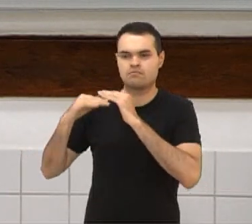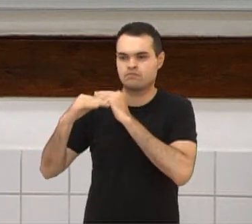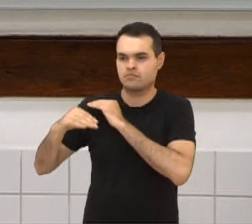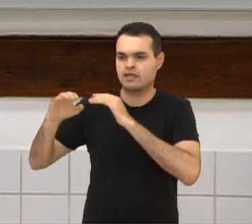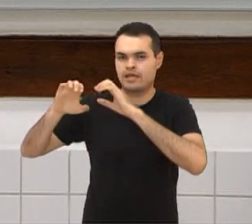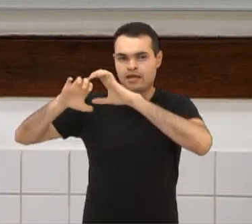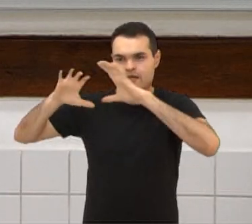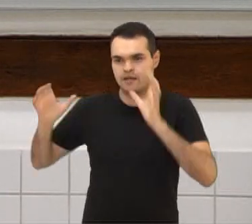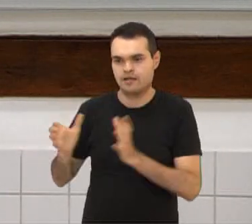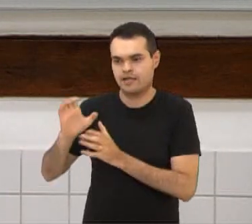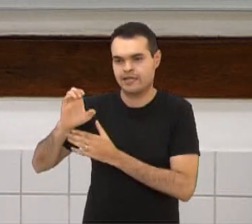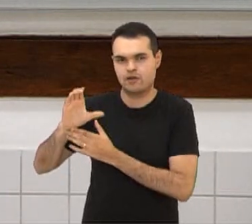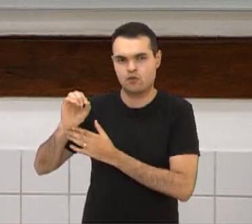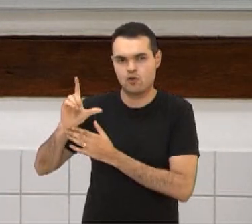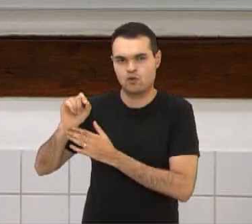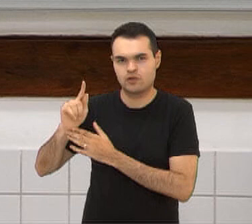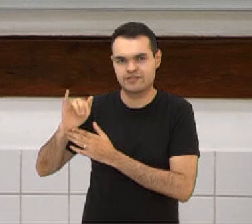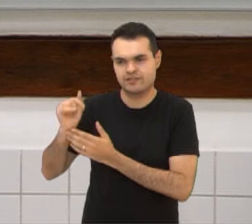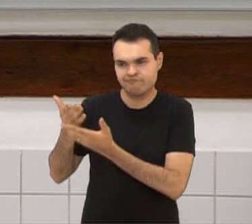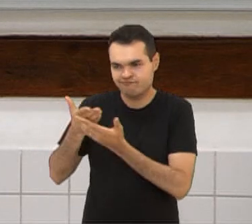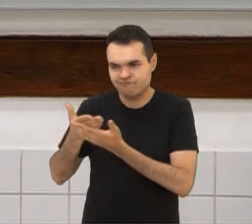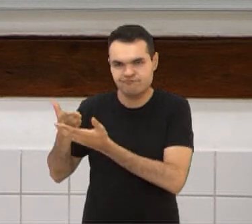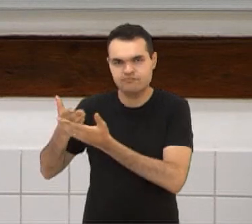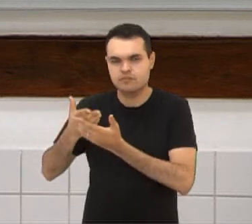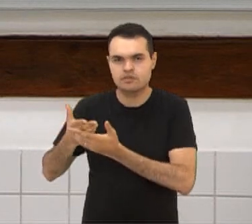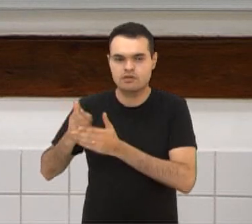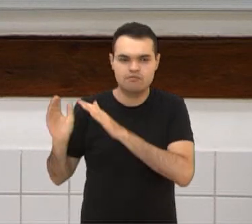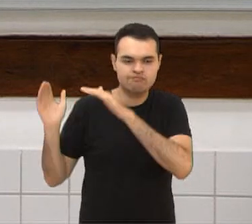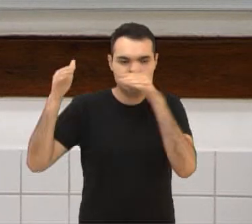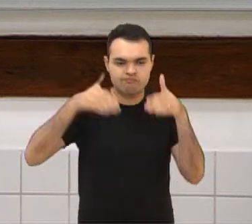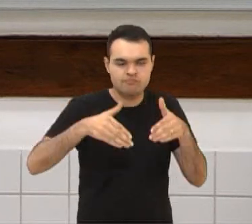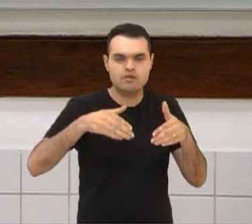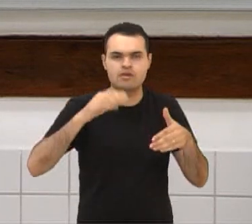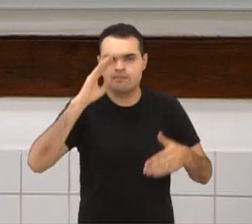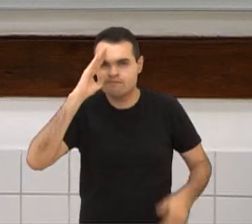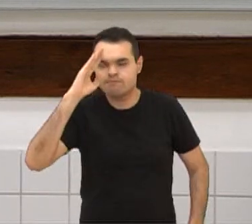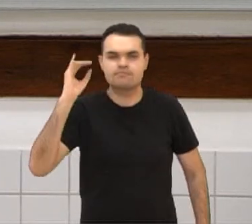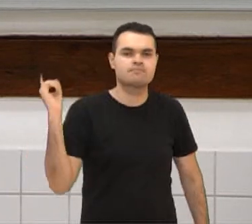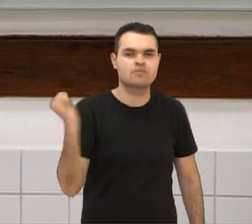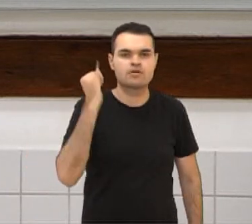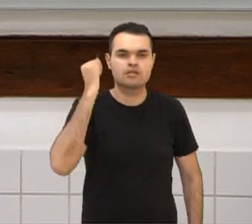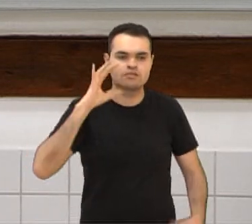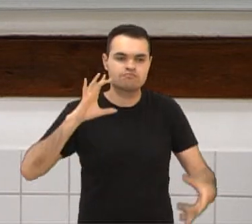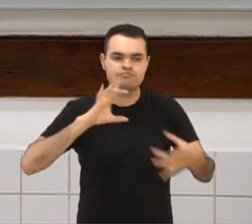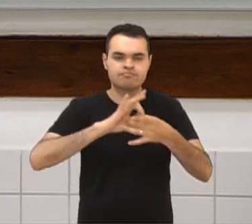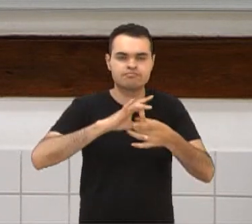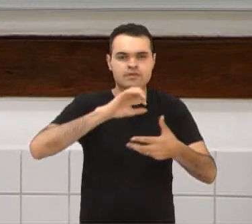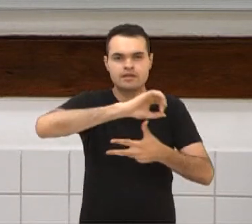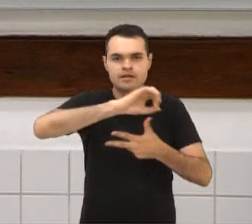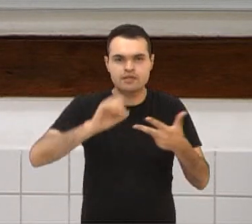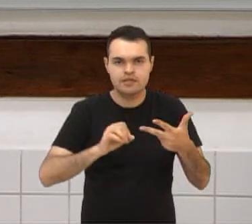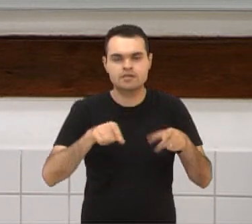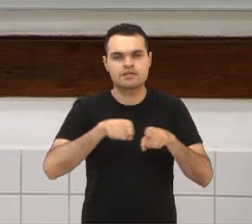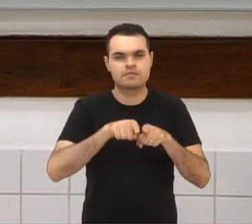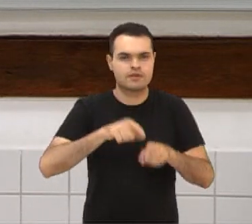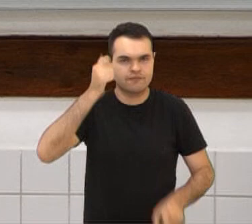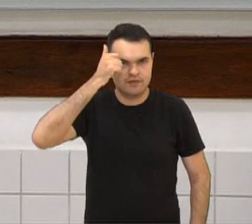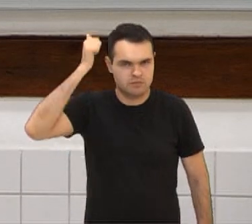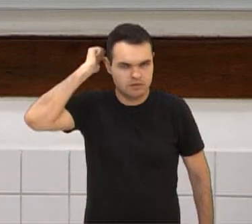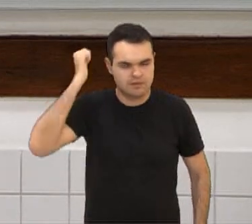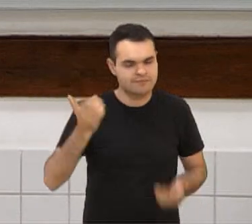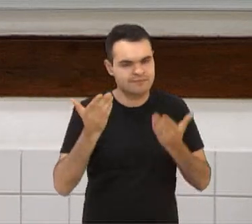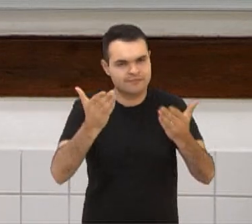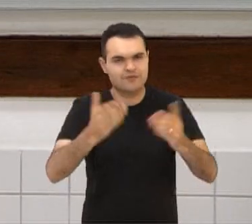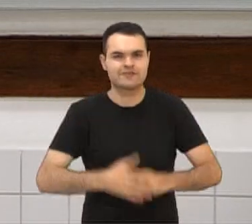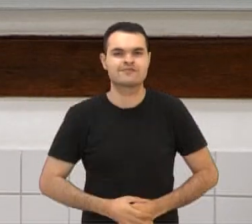ecologia e tratar de um assunto que é bem importante para Enem e para vestibulares. Como vocês estão na terceira série, bem importante para vocês também.